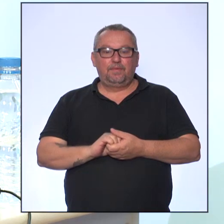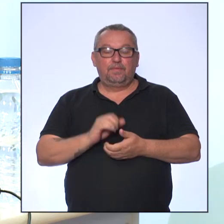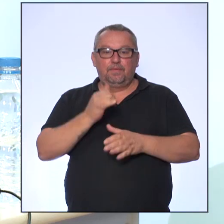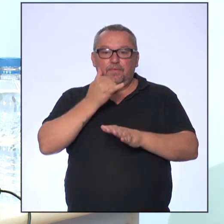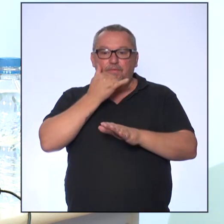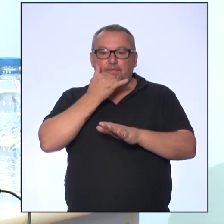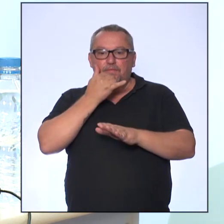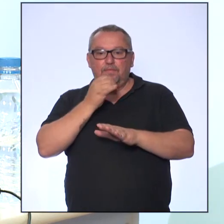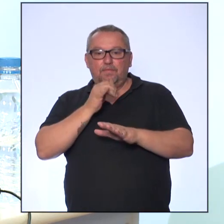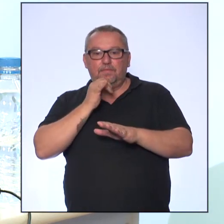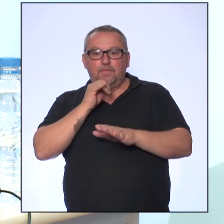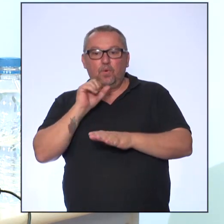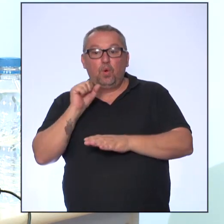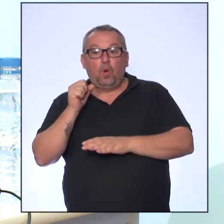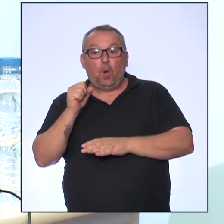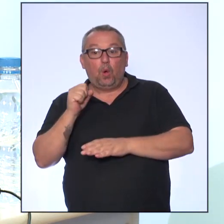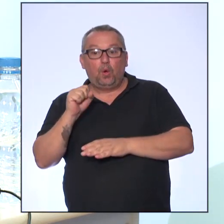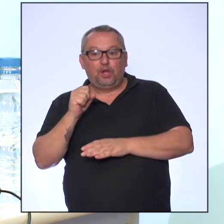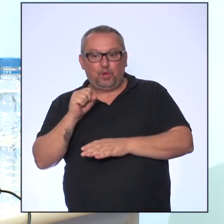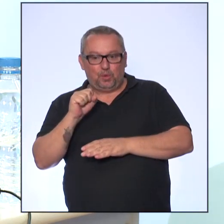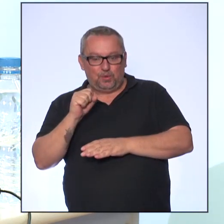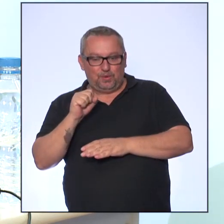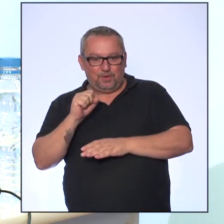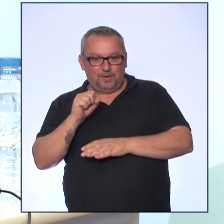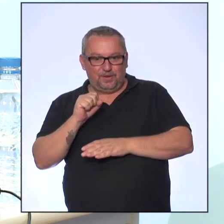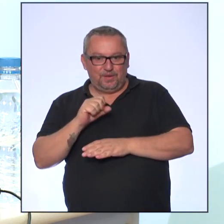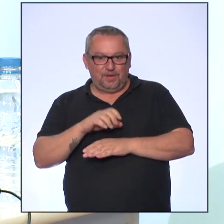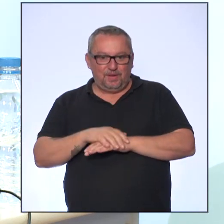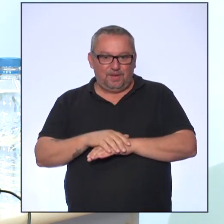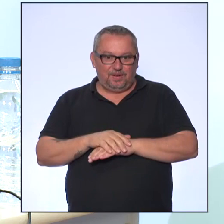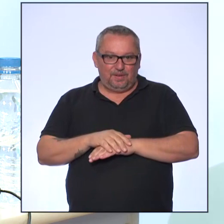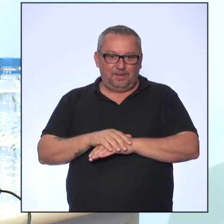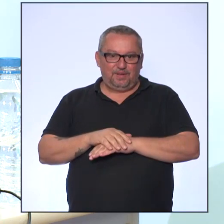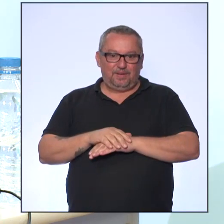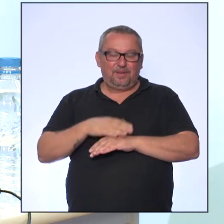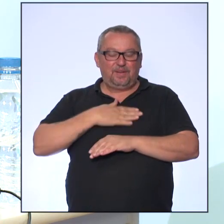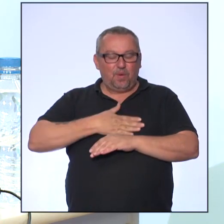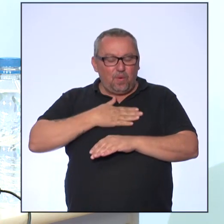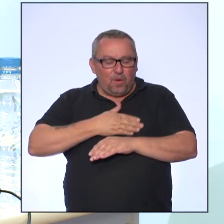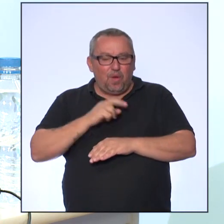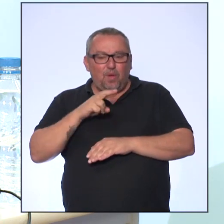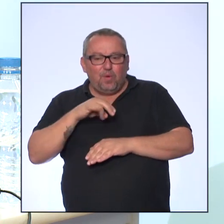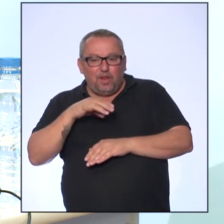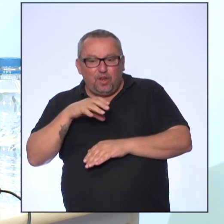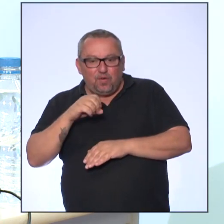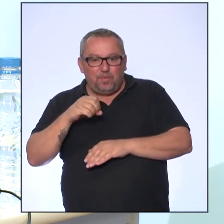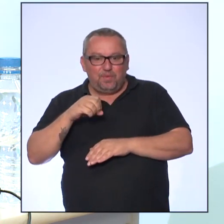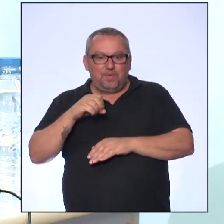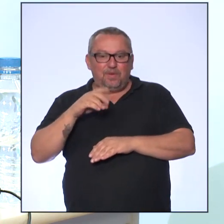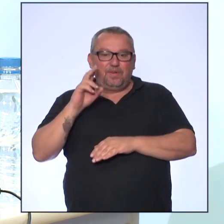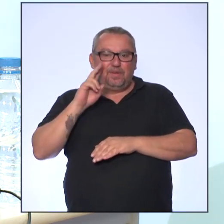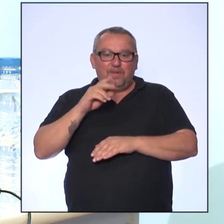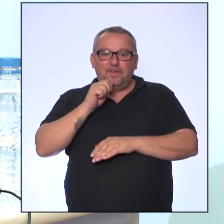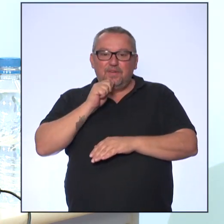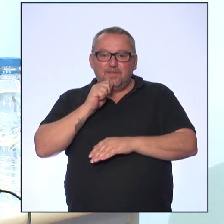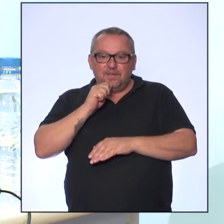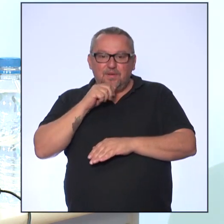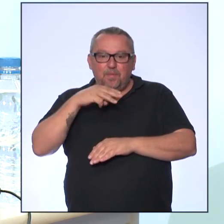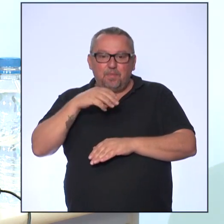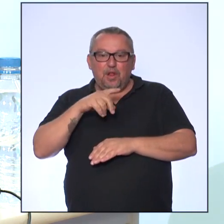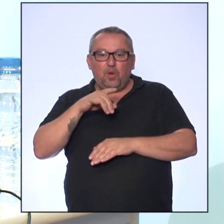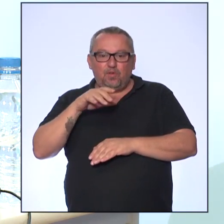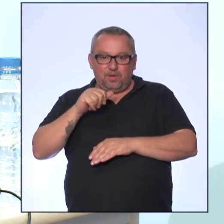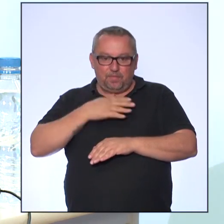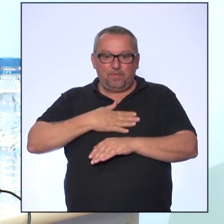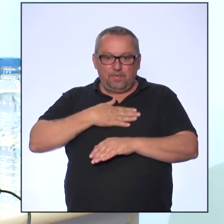Opa, pulei, pessoal. Eu estou tão ansiosa para chegar no ritmo, que é a parte que eu mais gosto. A gente aí vai passar para melodia. Eu gosto